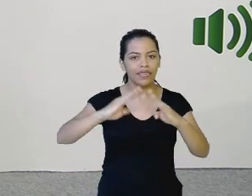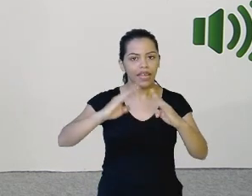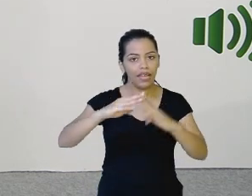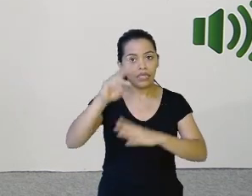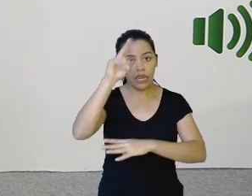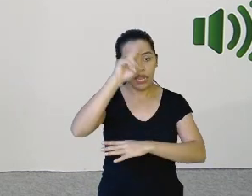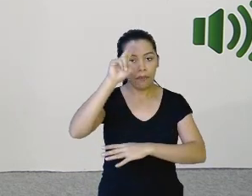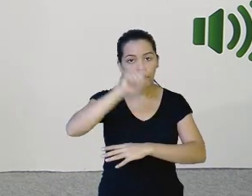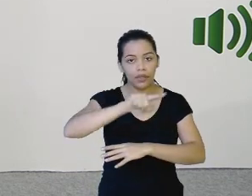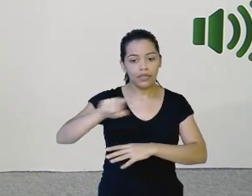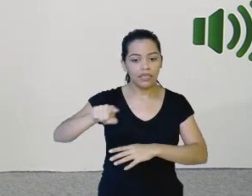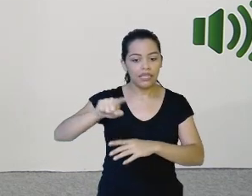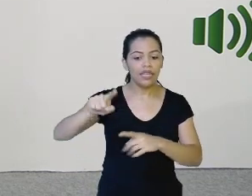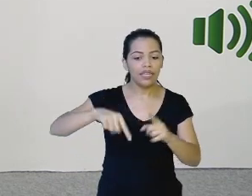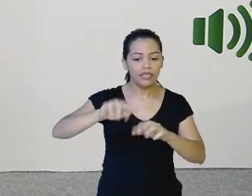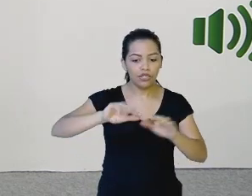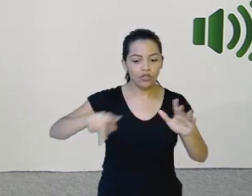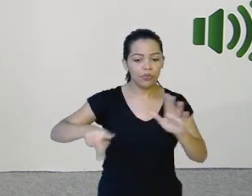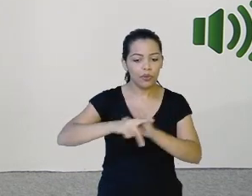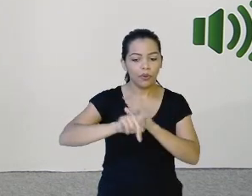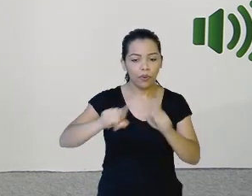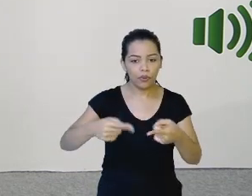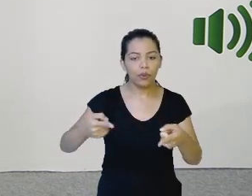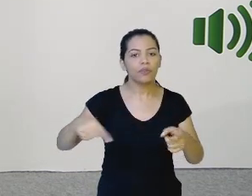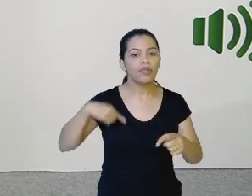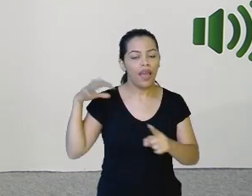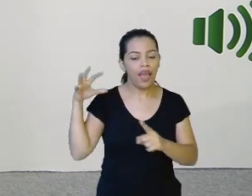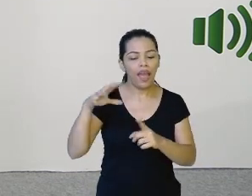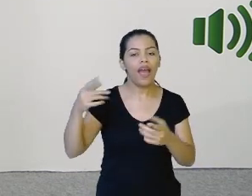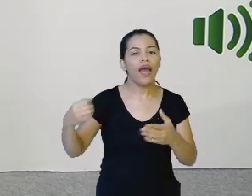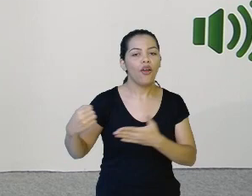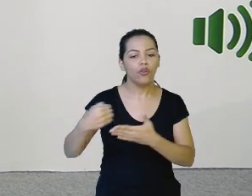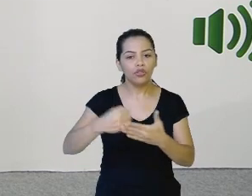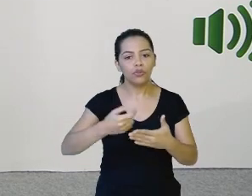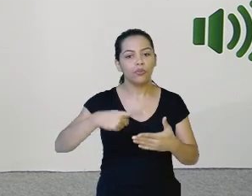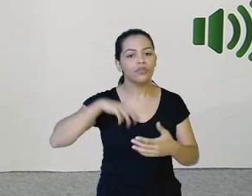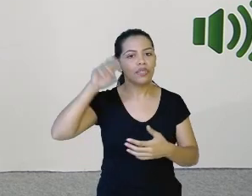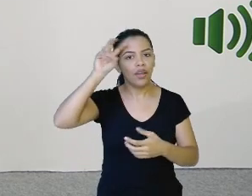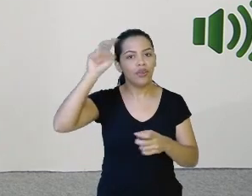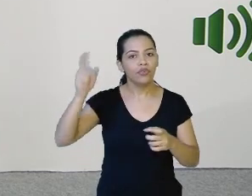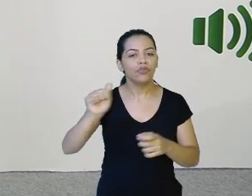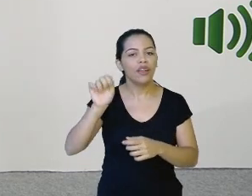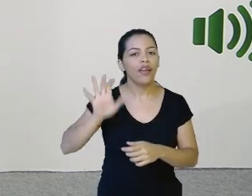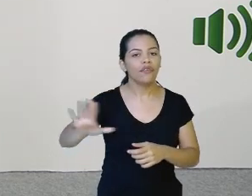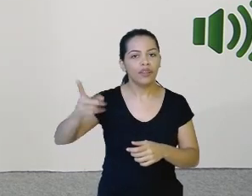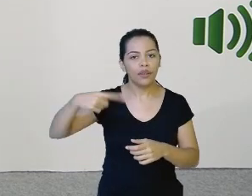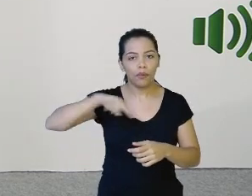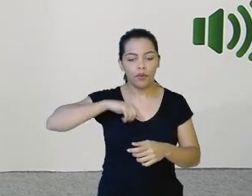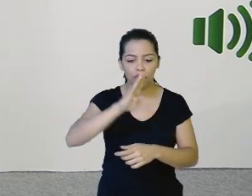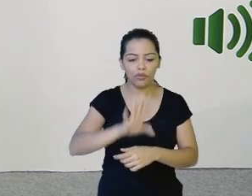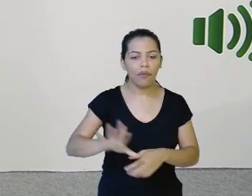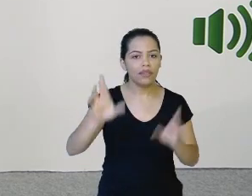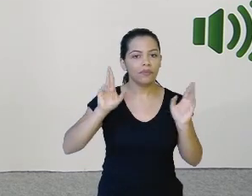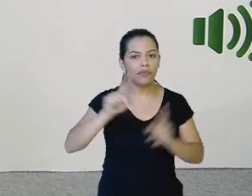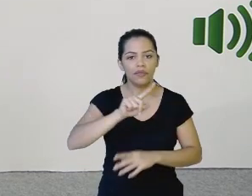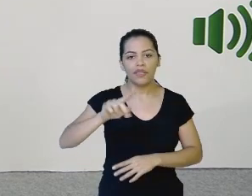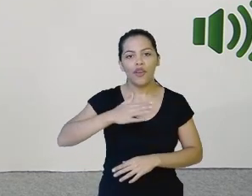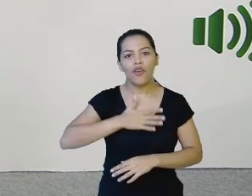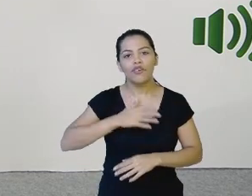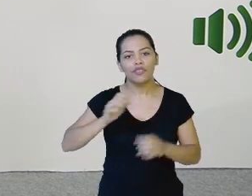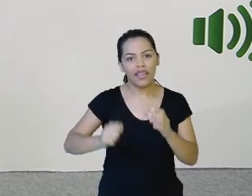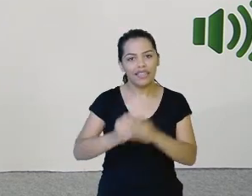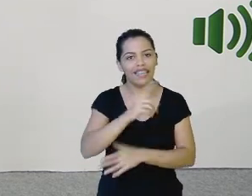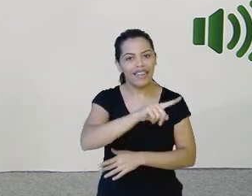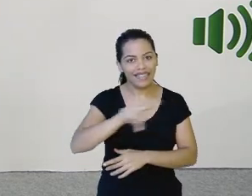instrumento musical é uma das contribuições da cultura africana para o nosso país. Eu espero que vocês tenham gostado e produzam